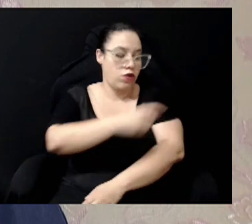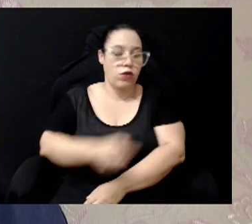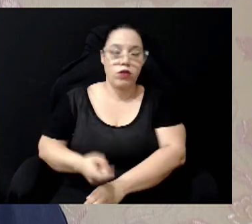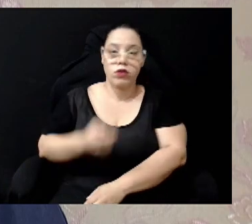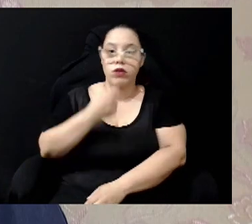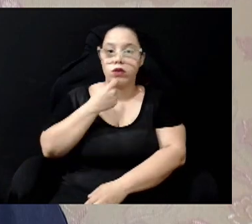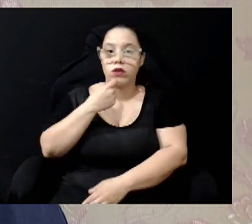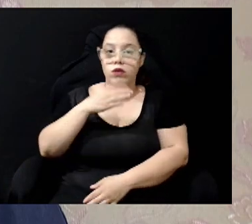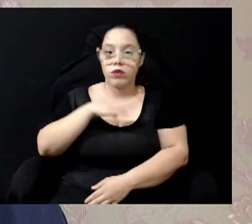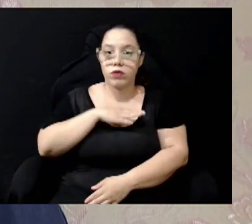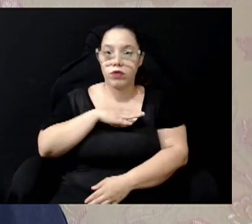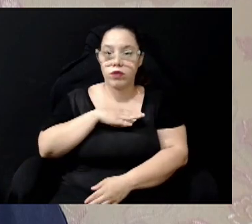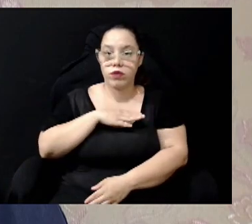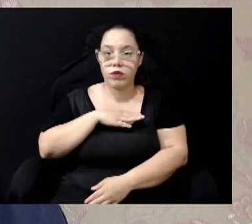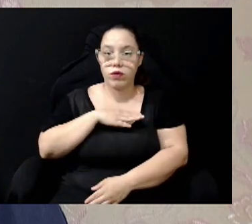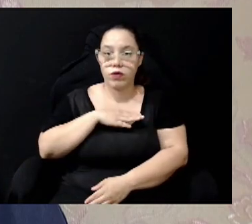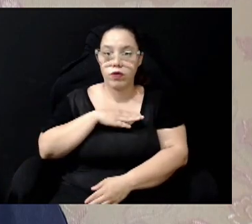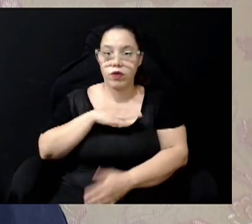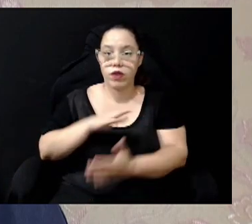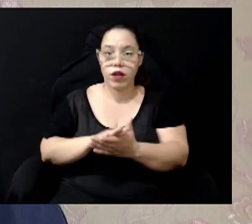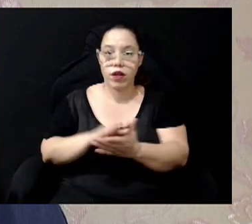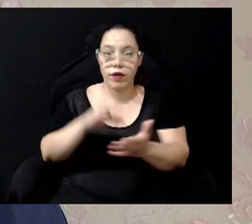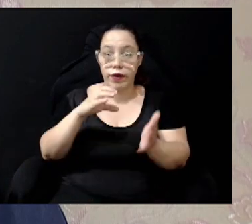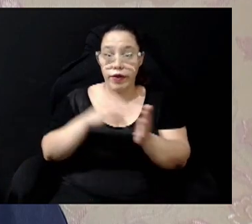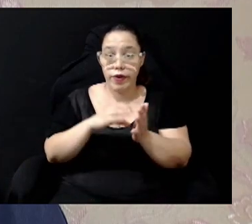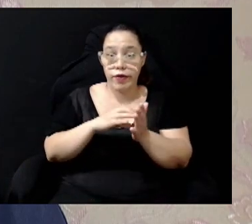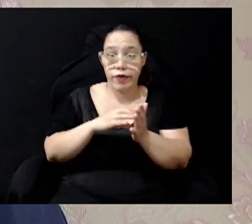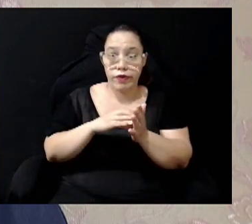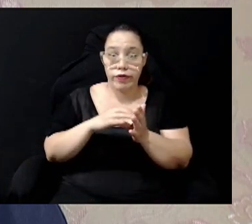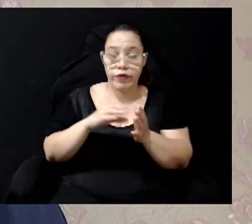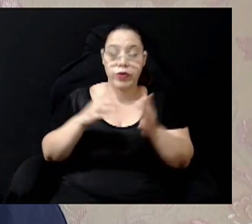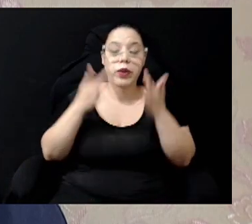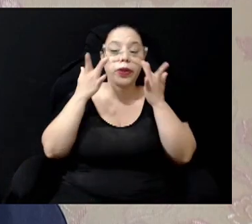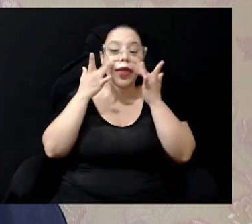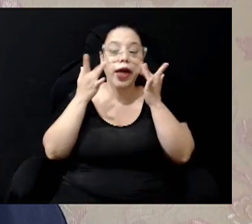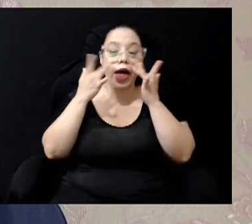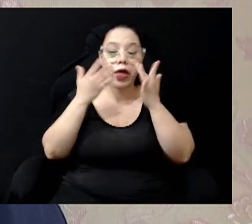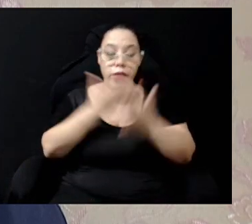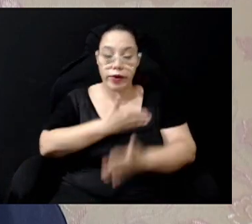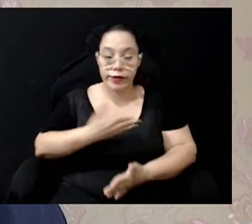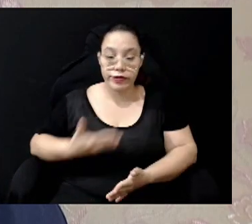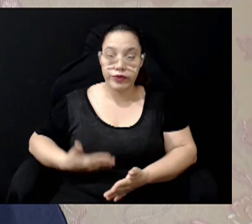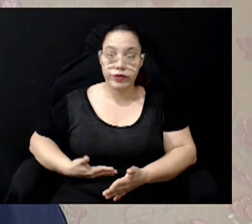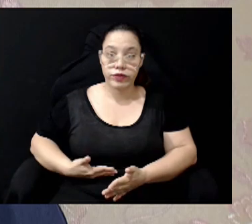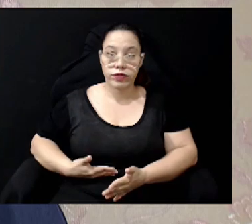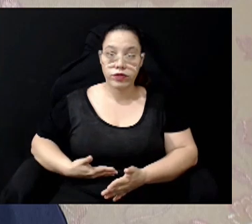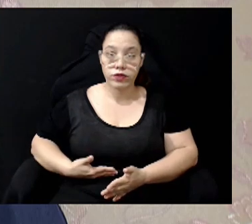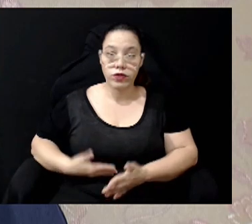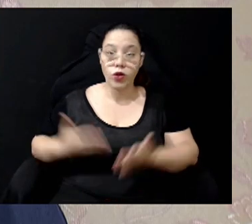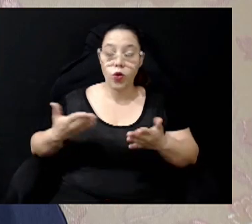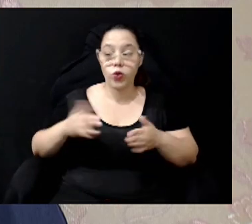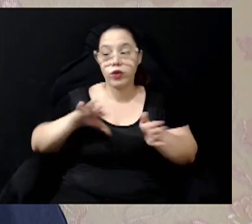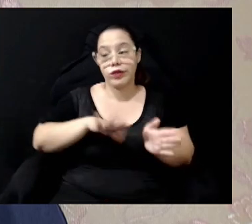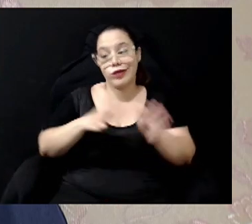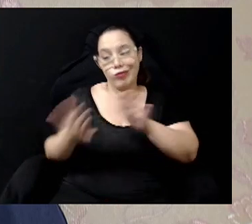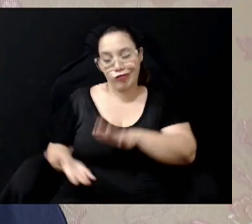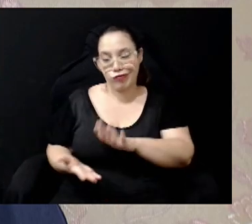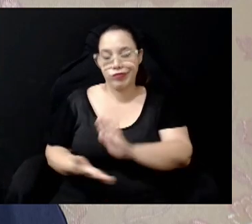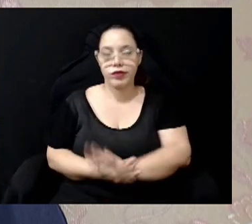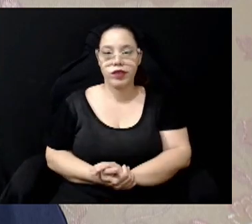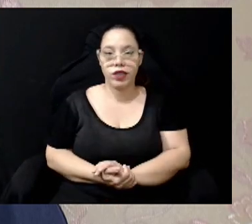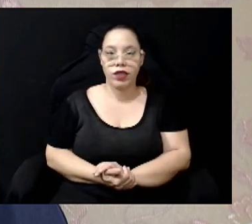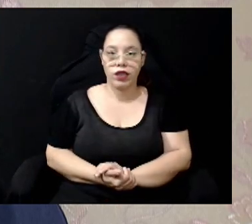e o gabinete dele ficava no Teatro Municipal, que depois foi derrubado. Francisco Ribeiro